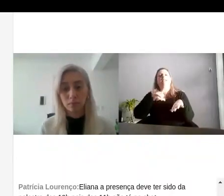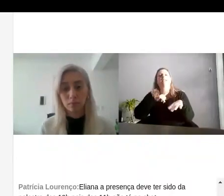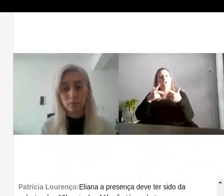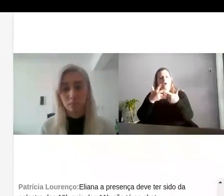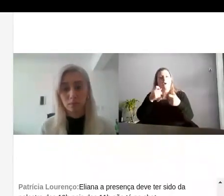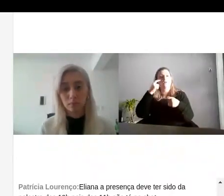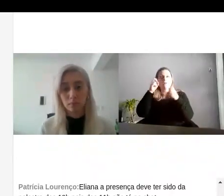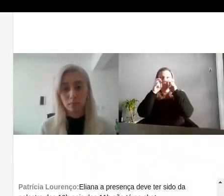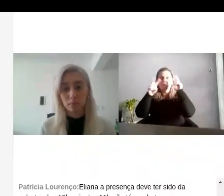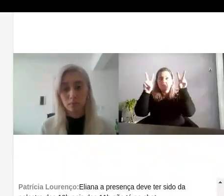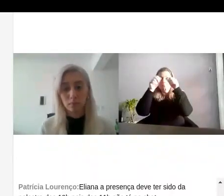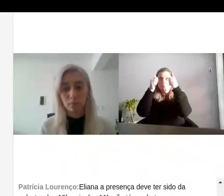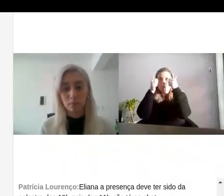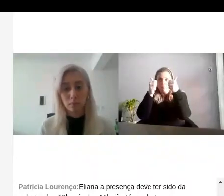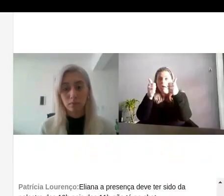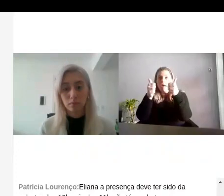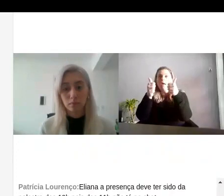Então,